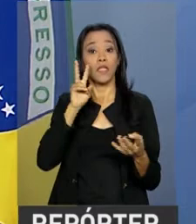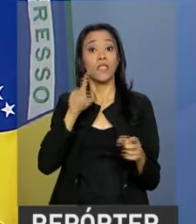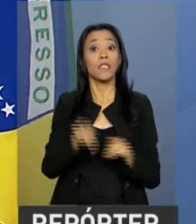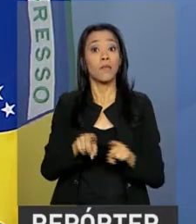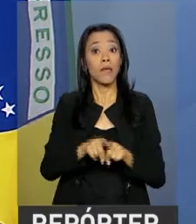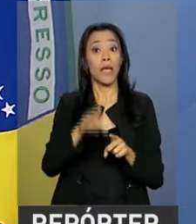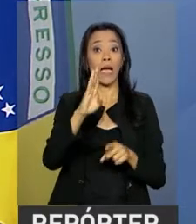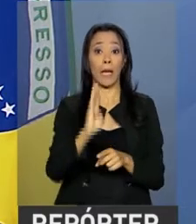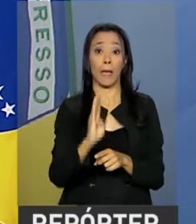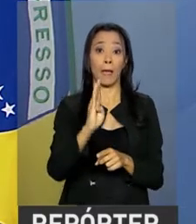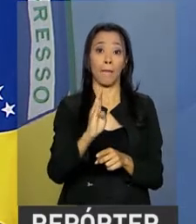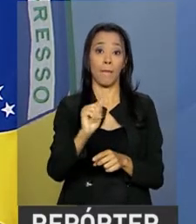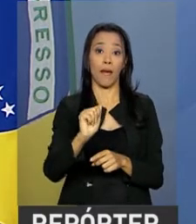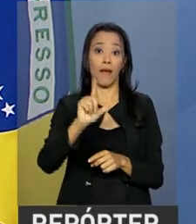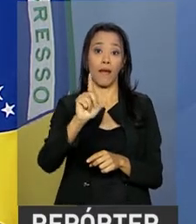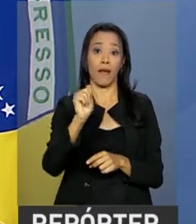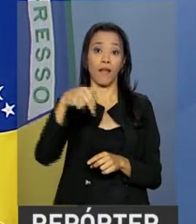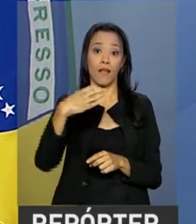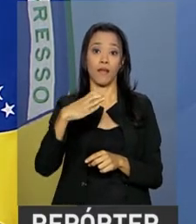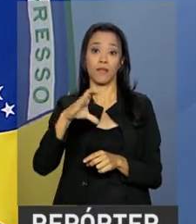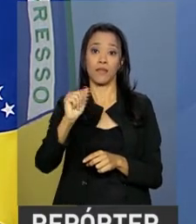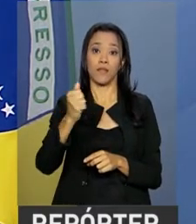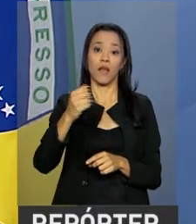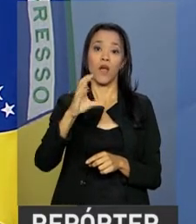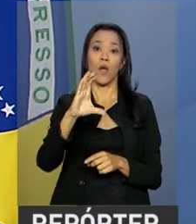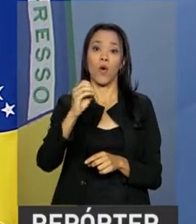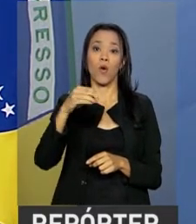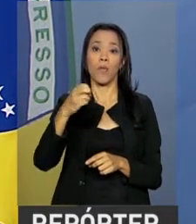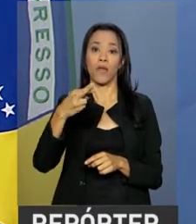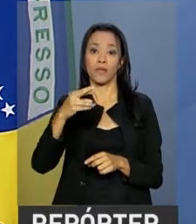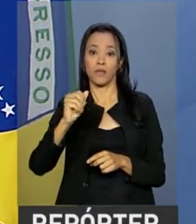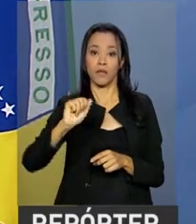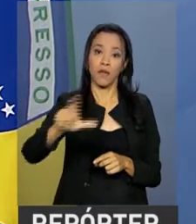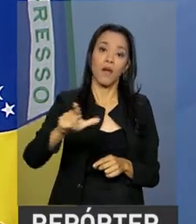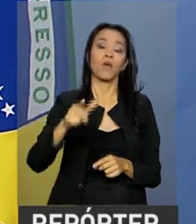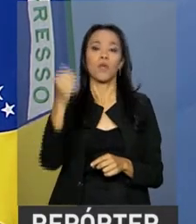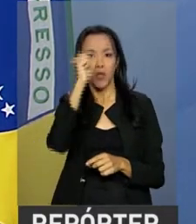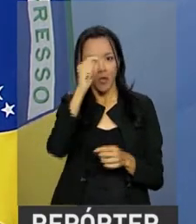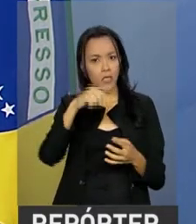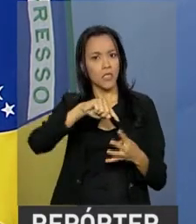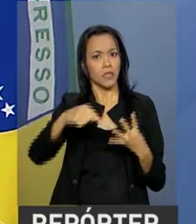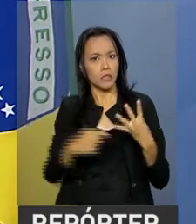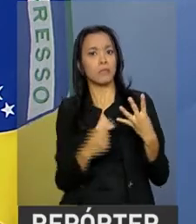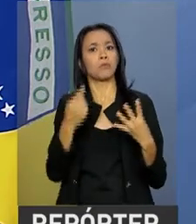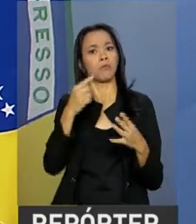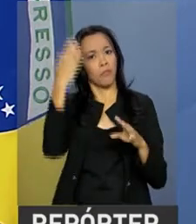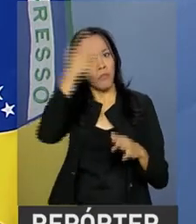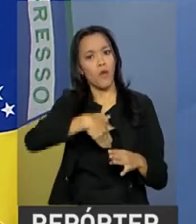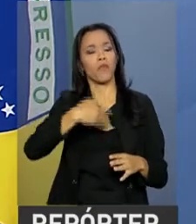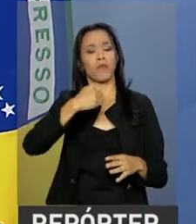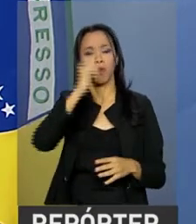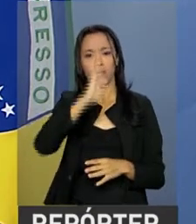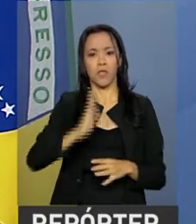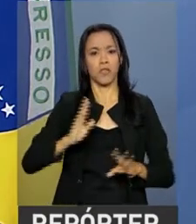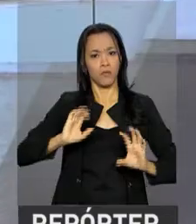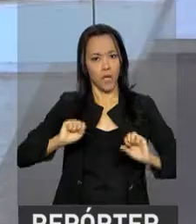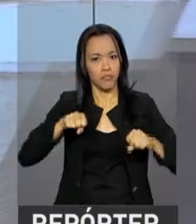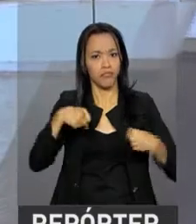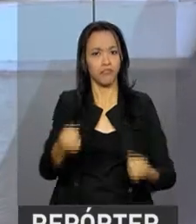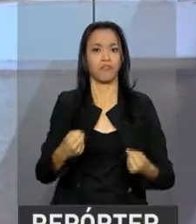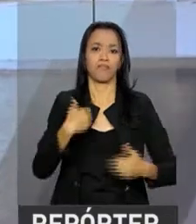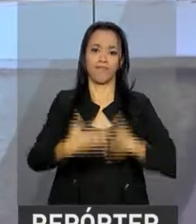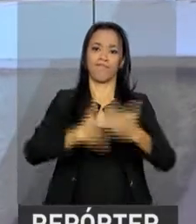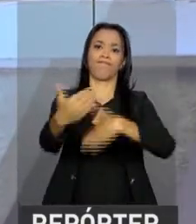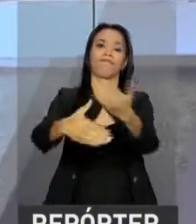comercial indicam que o brasil avançou em sua travessia para sair da maior crise econômica de nossa história